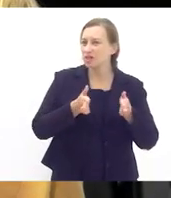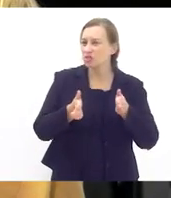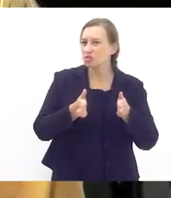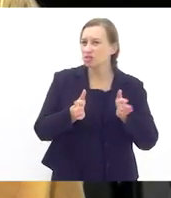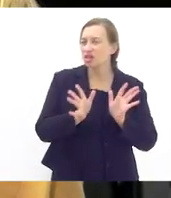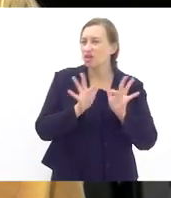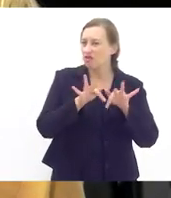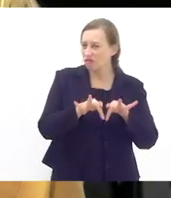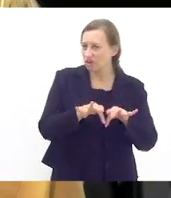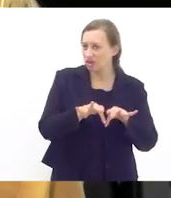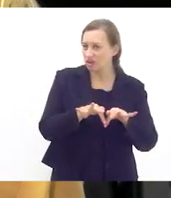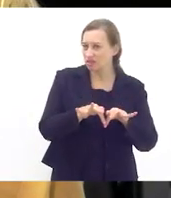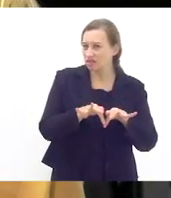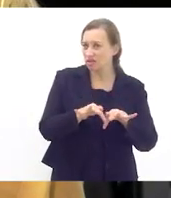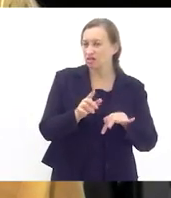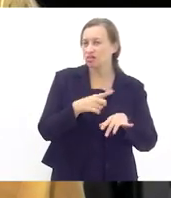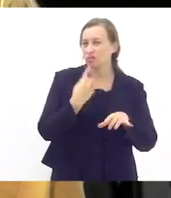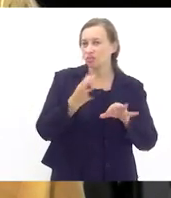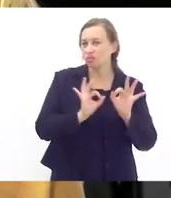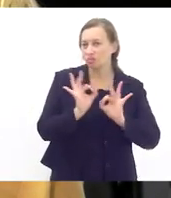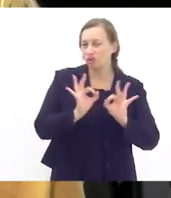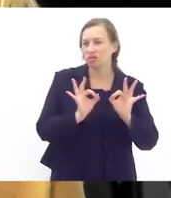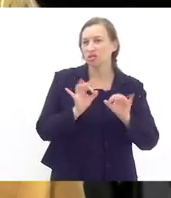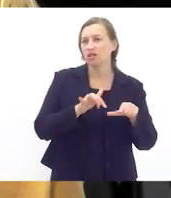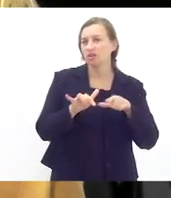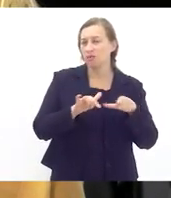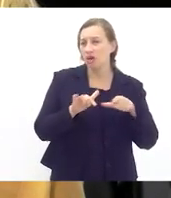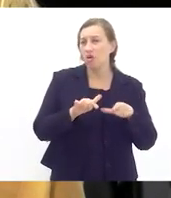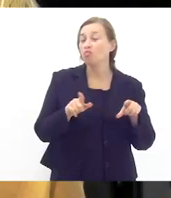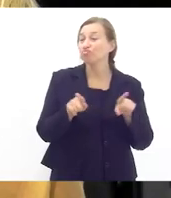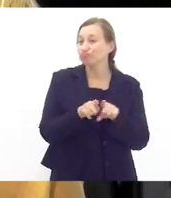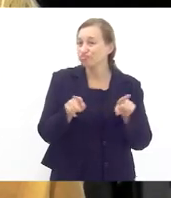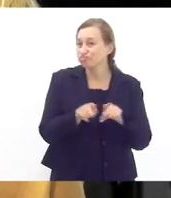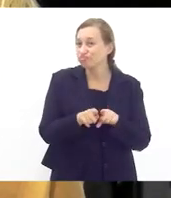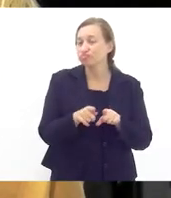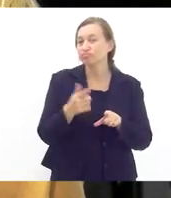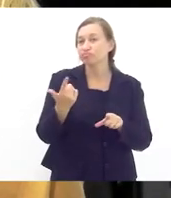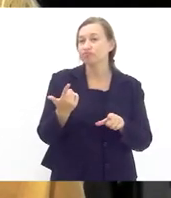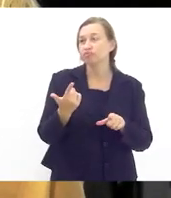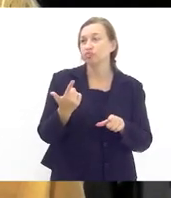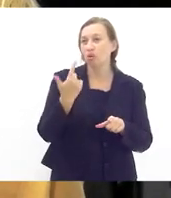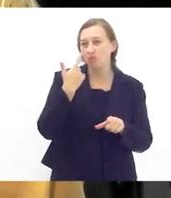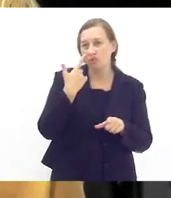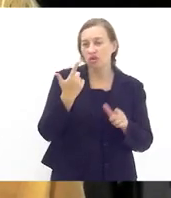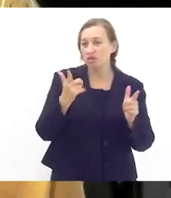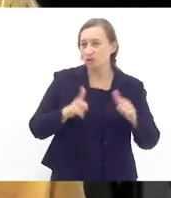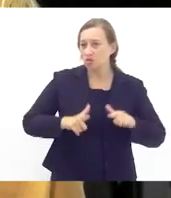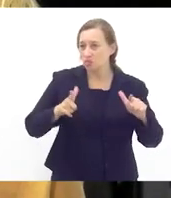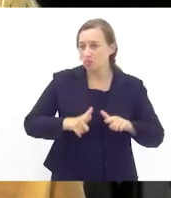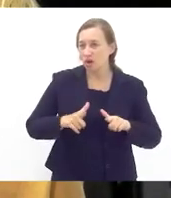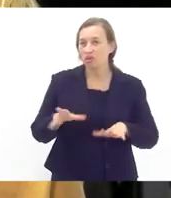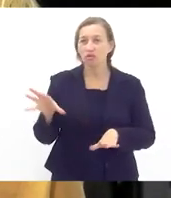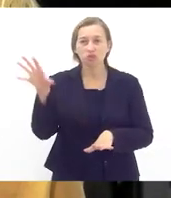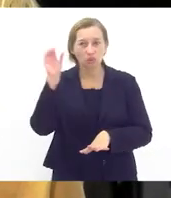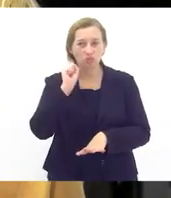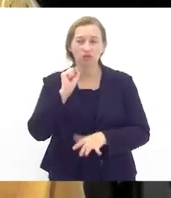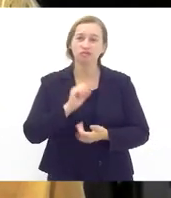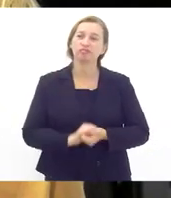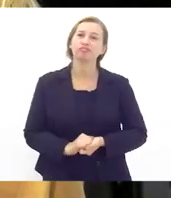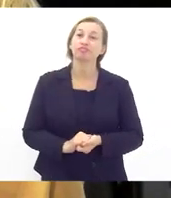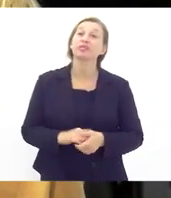finalização do nosso plano de trabalho eu também estou considerando esse espaço aqui como espaço de escuta